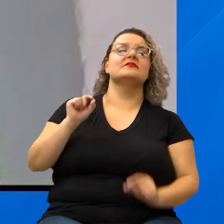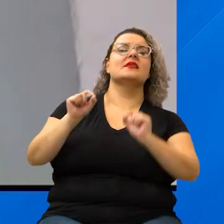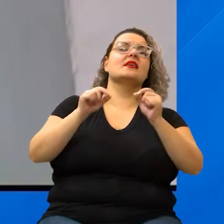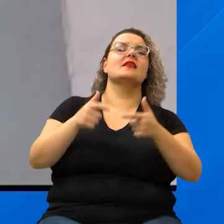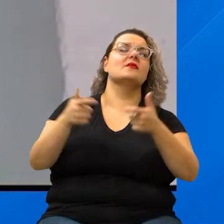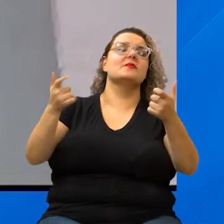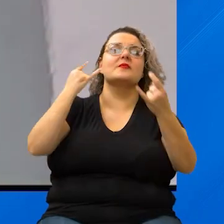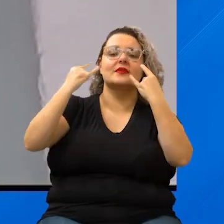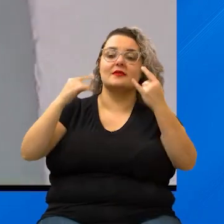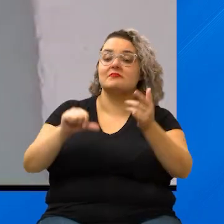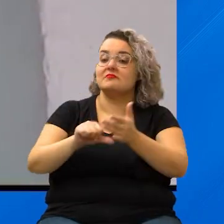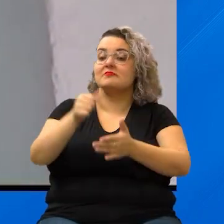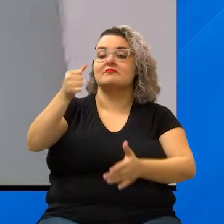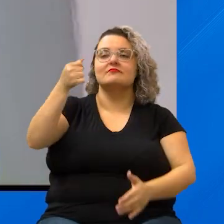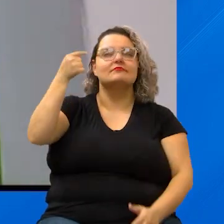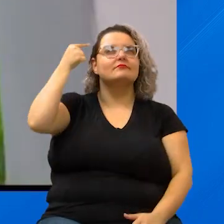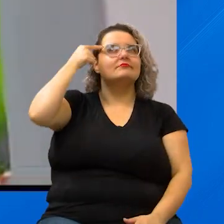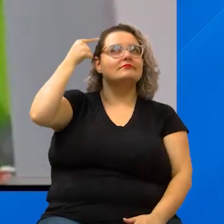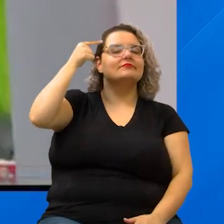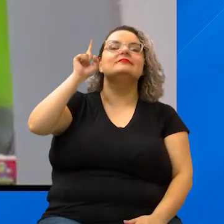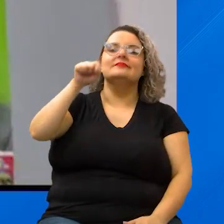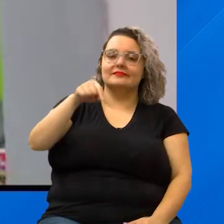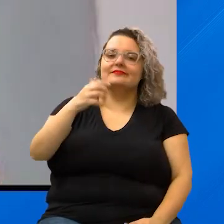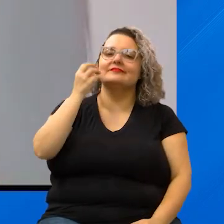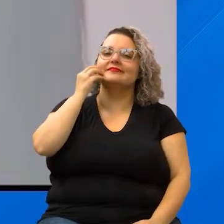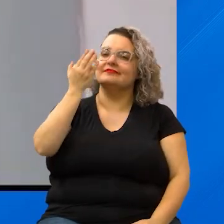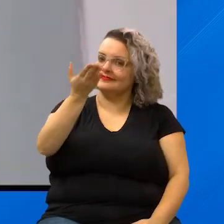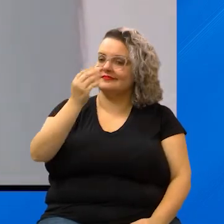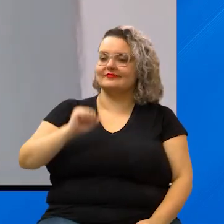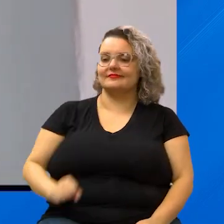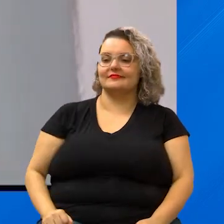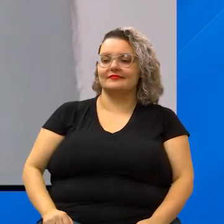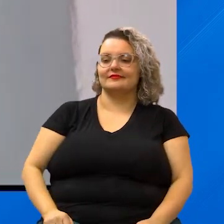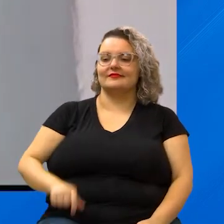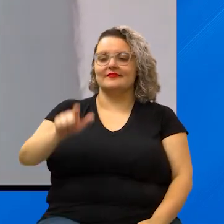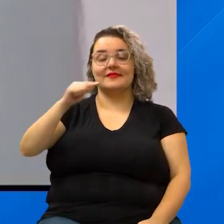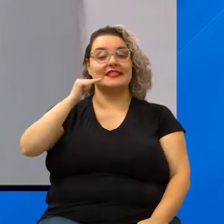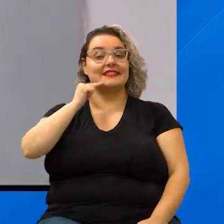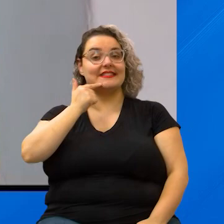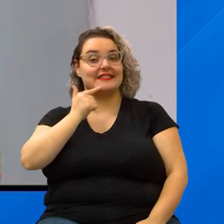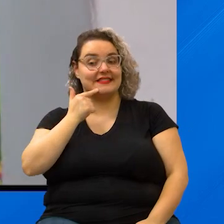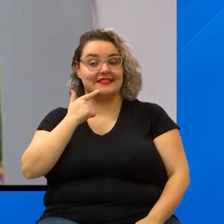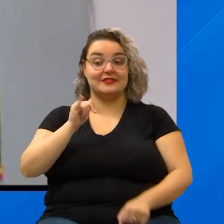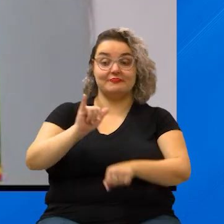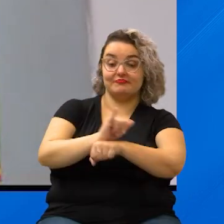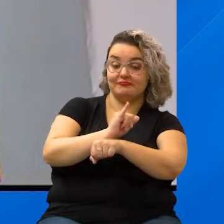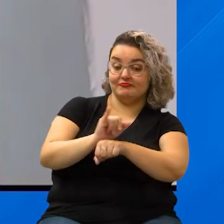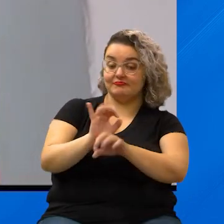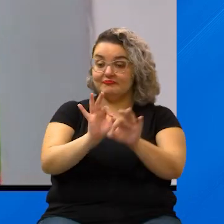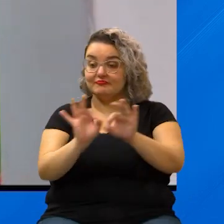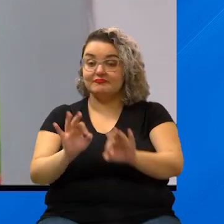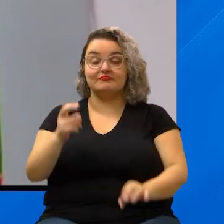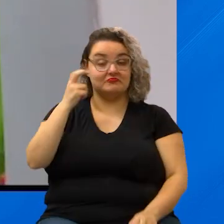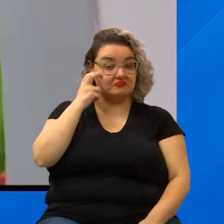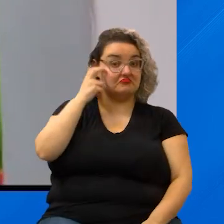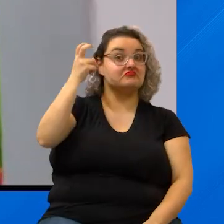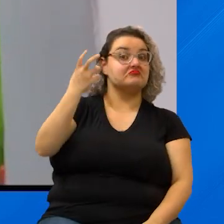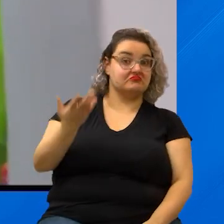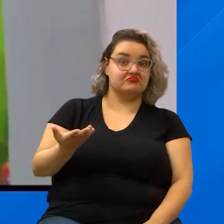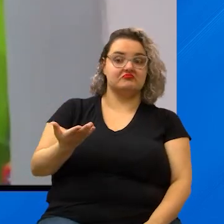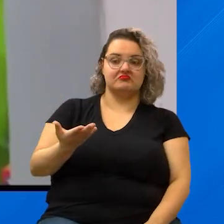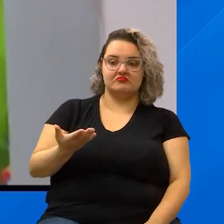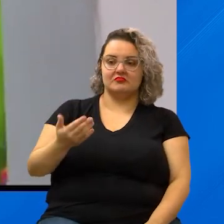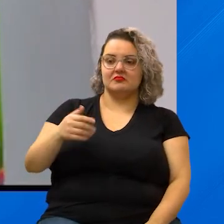me pergunta quem é a sua maior inspiração, minha primeira pessoa que vem à cabeça é você. Porque você é uma pessoa muito simpática, muito estrategista,